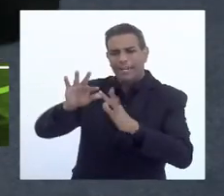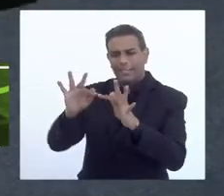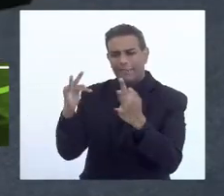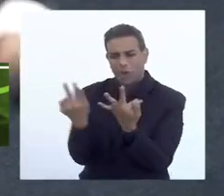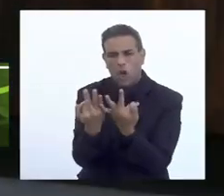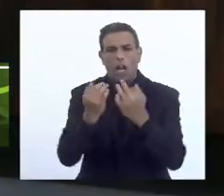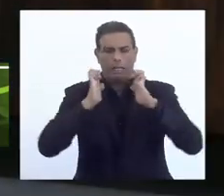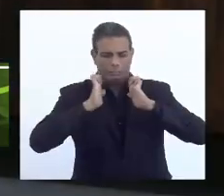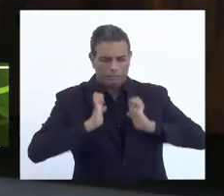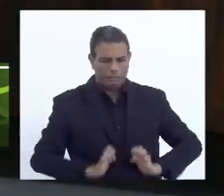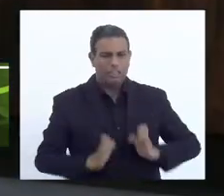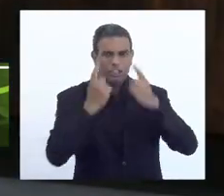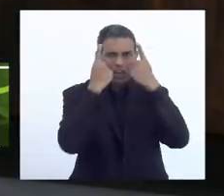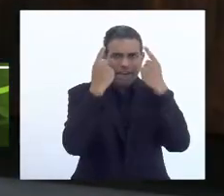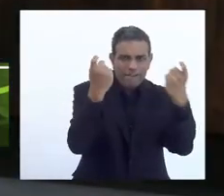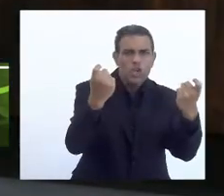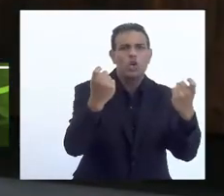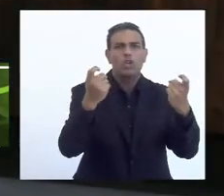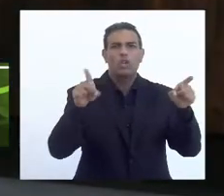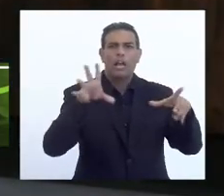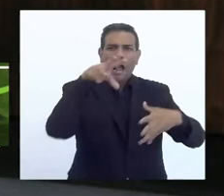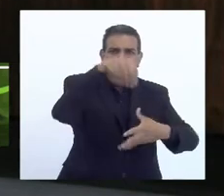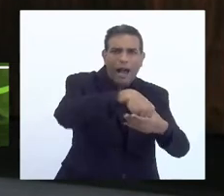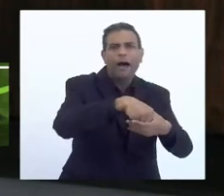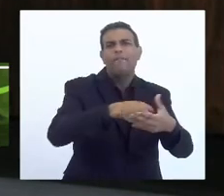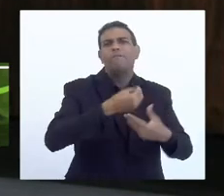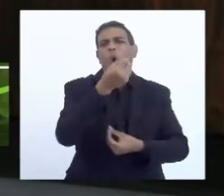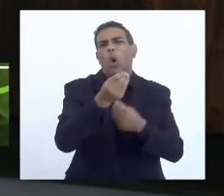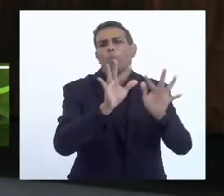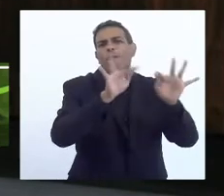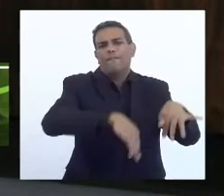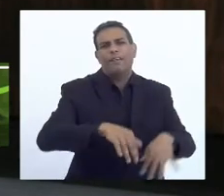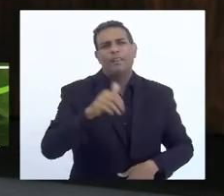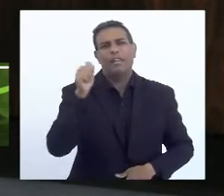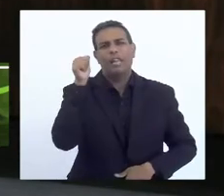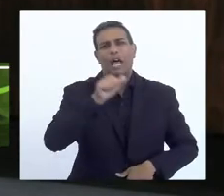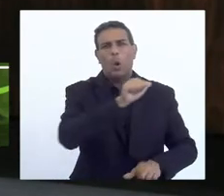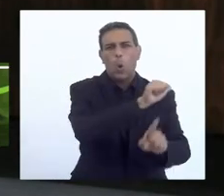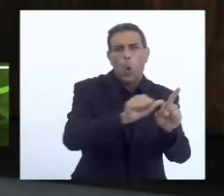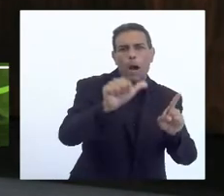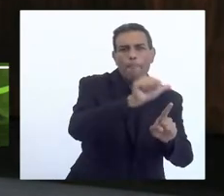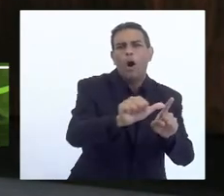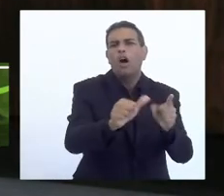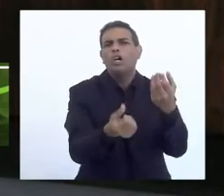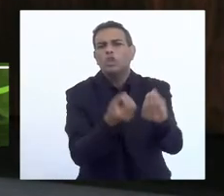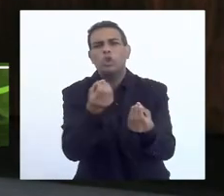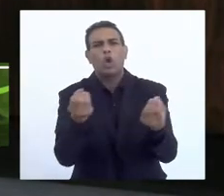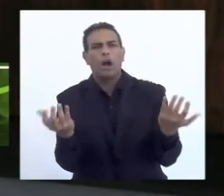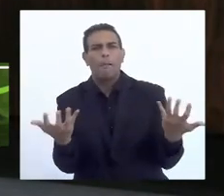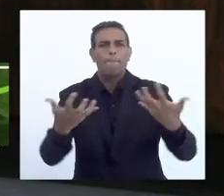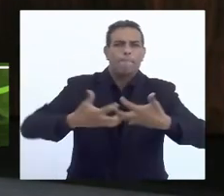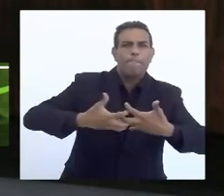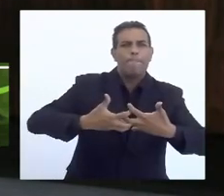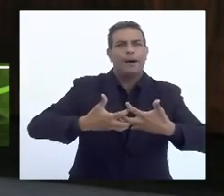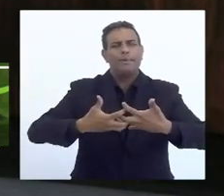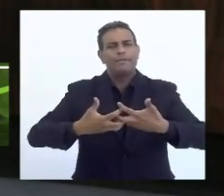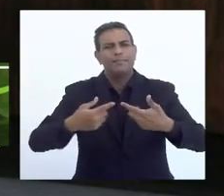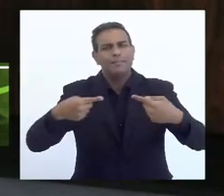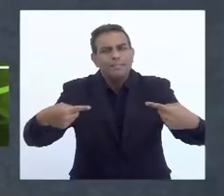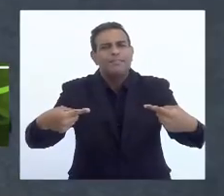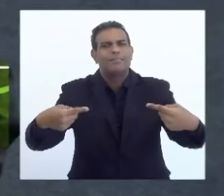ética, moral, e acaba no feminicídio, muitas das vezes, nós também podemos falar desse